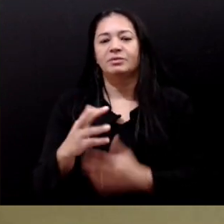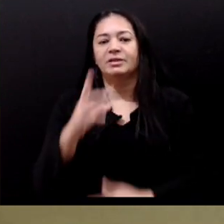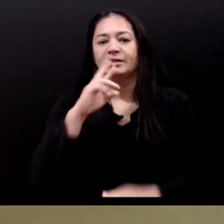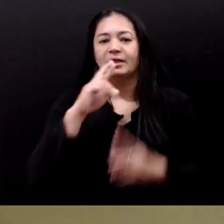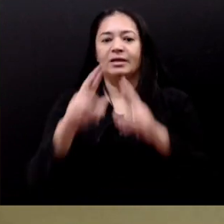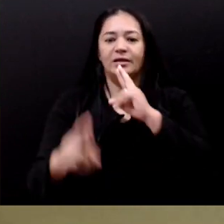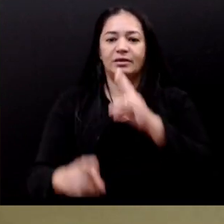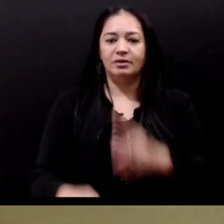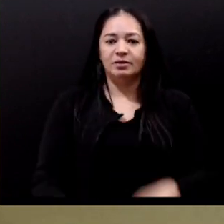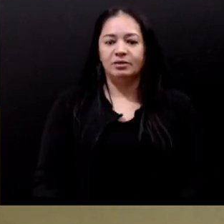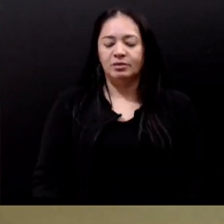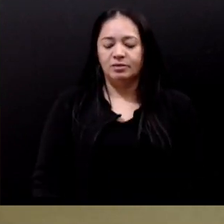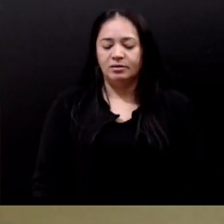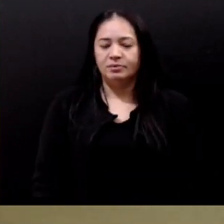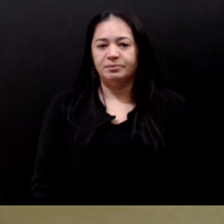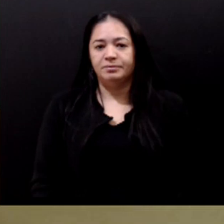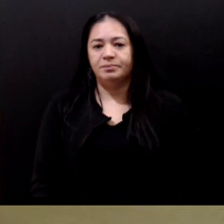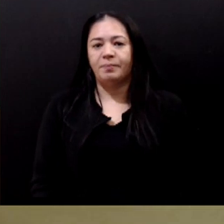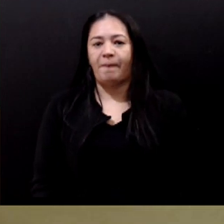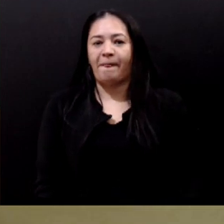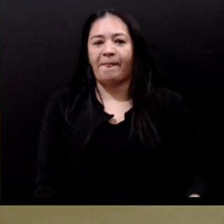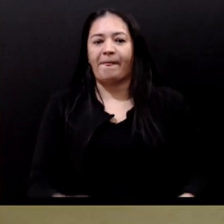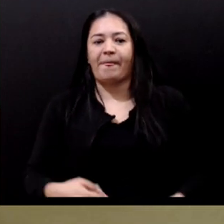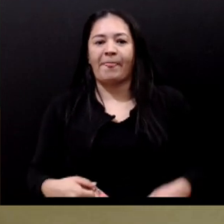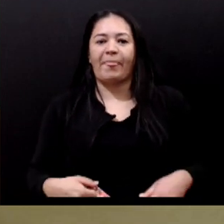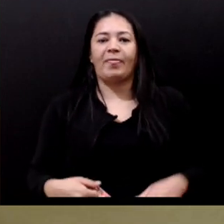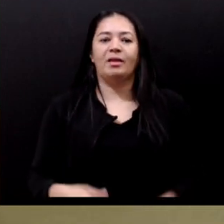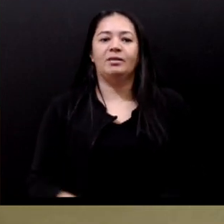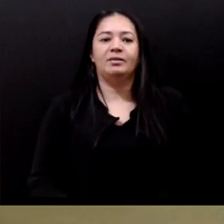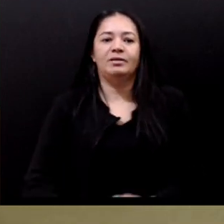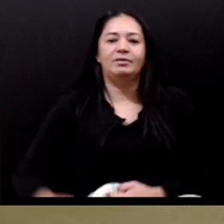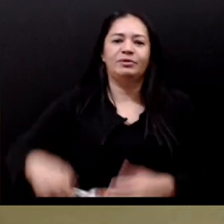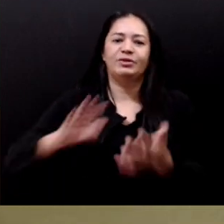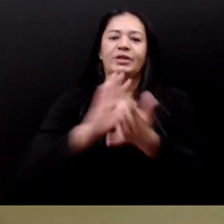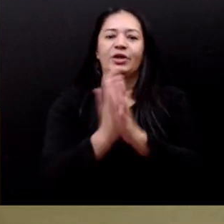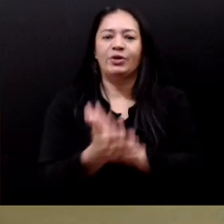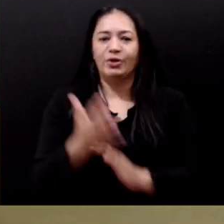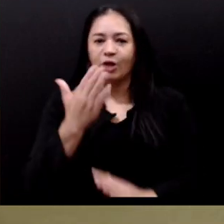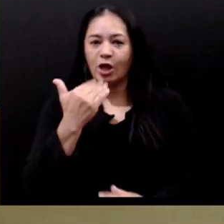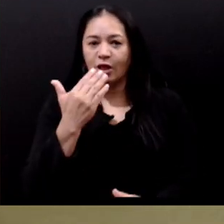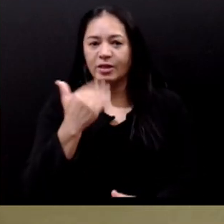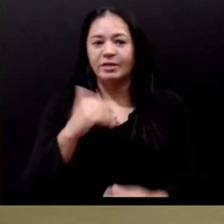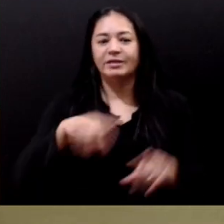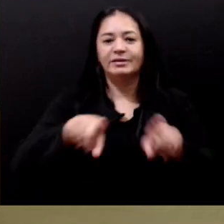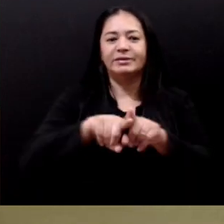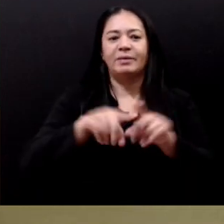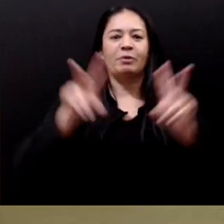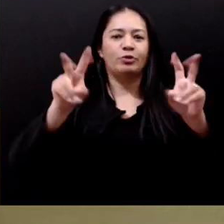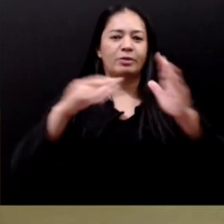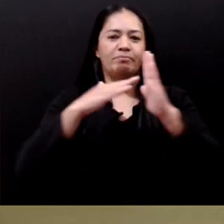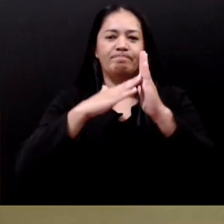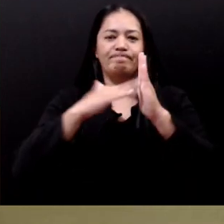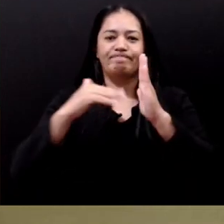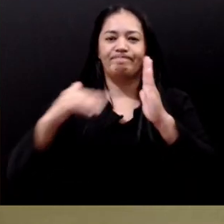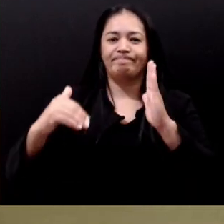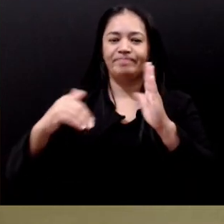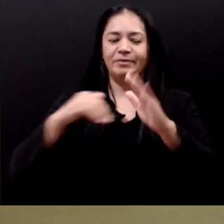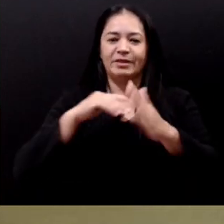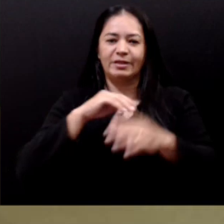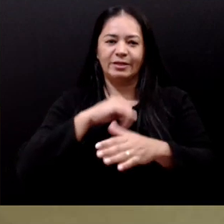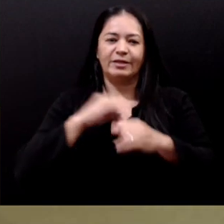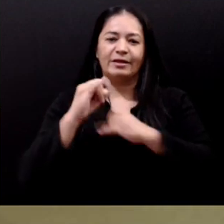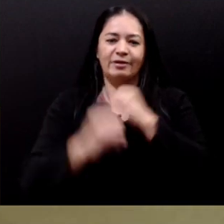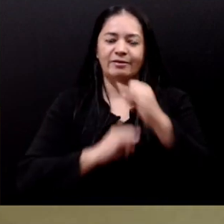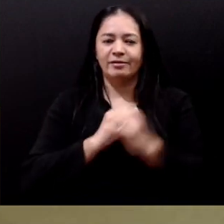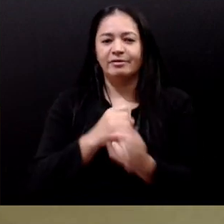o terrorismo alimentar nutricional, sobre essa pressão estética aí que a internet nos impõe, né? E a gente sempre fala de internet